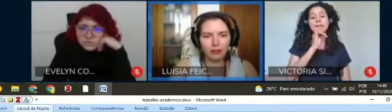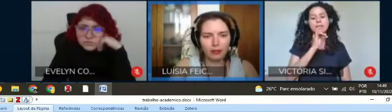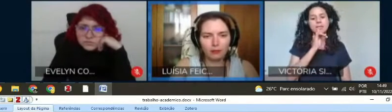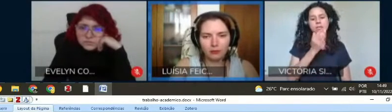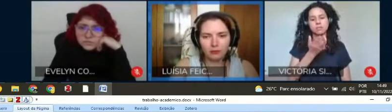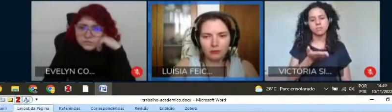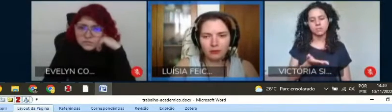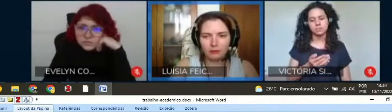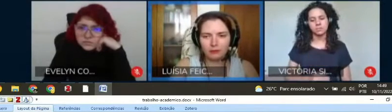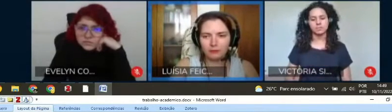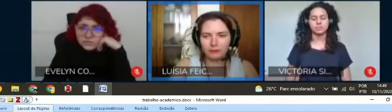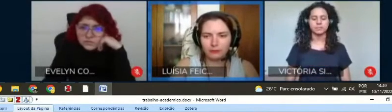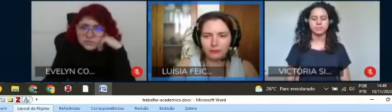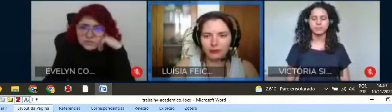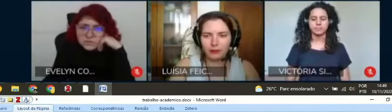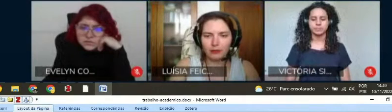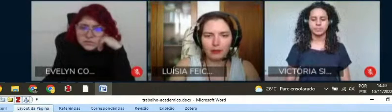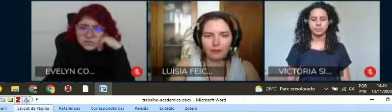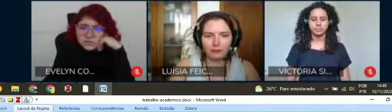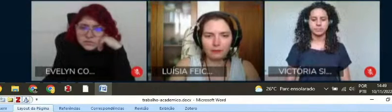E veremos